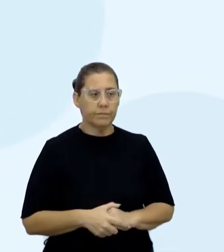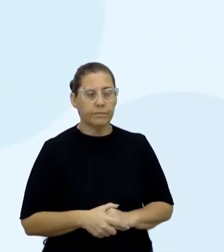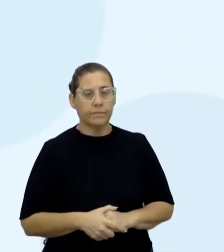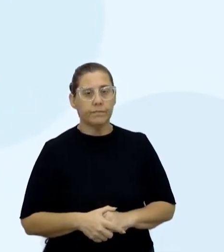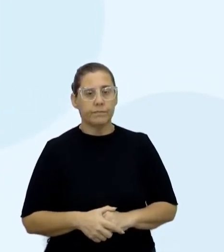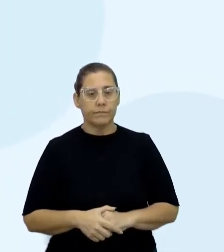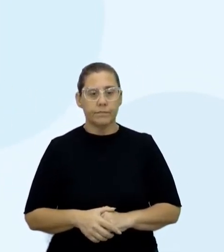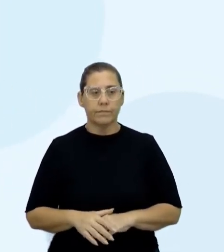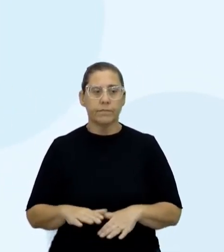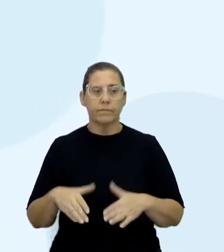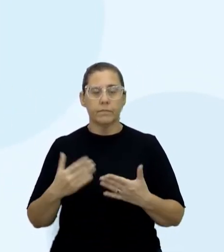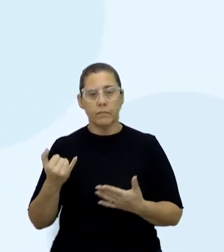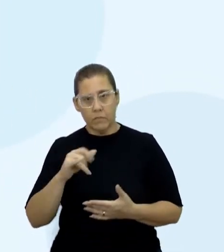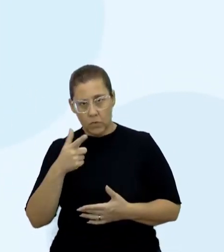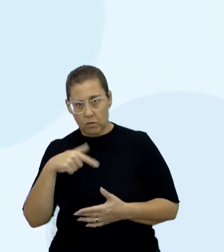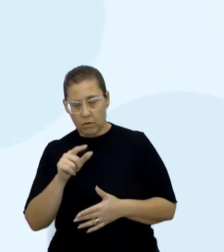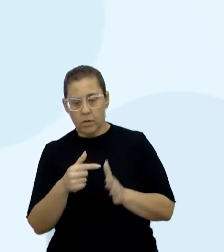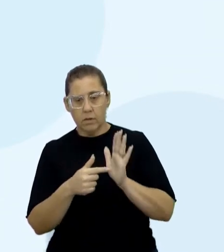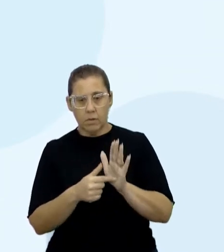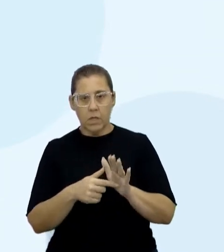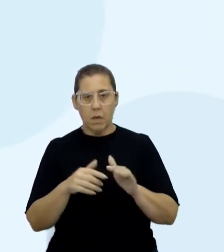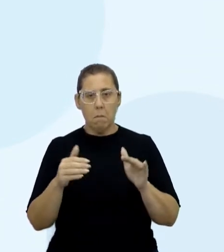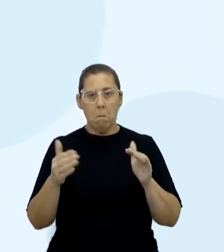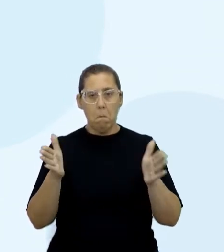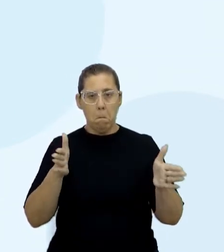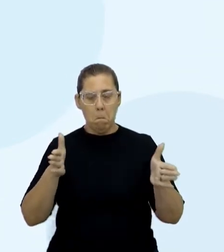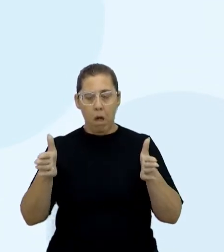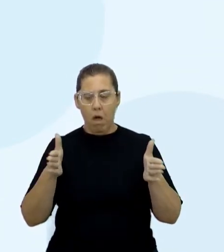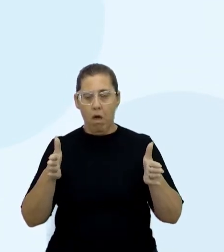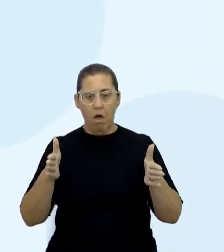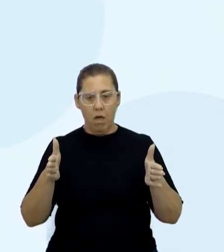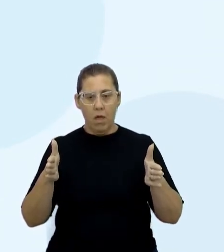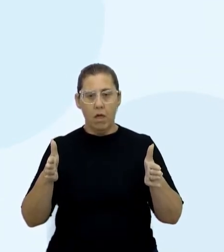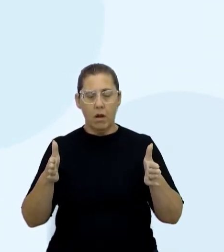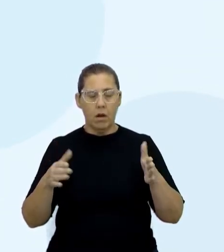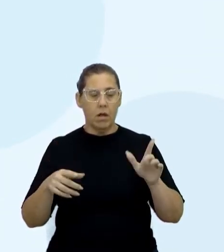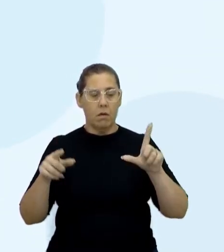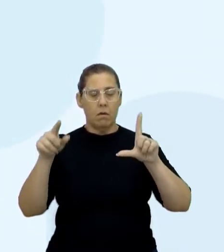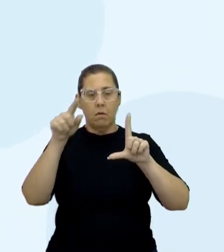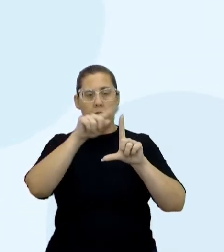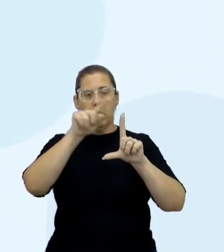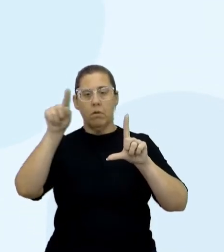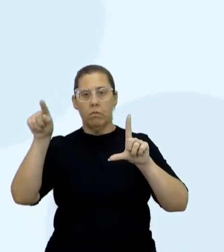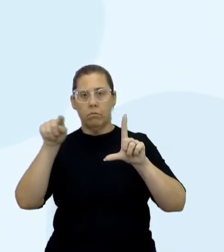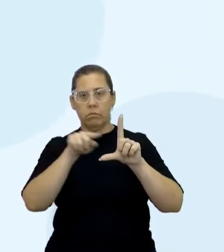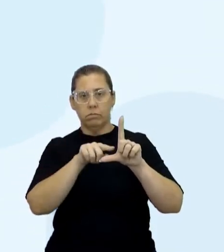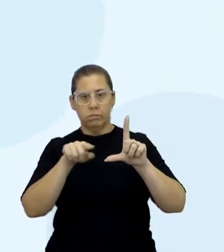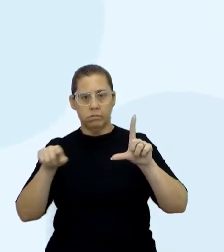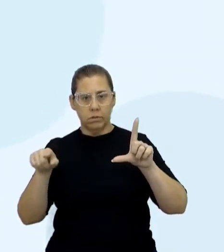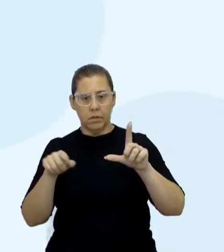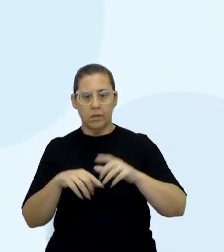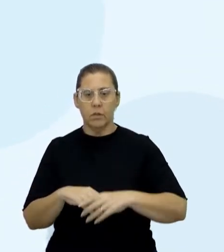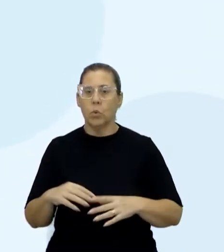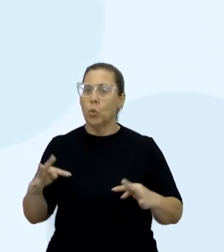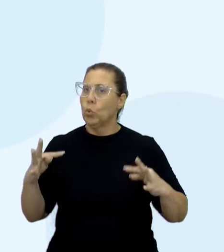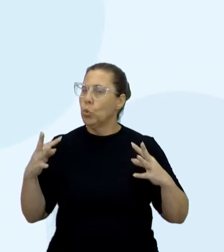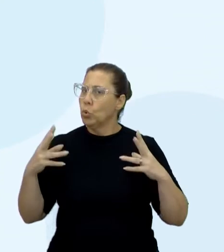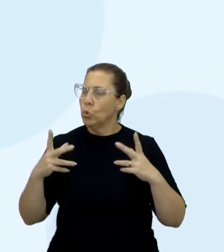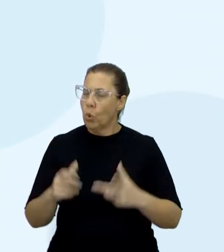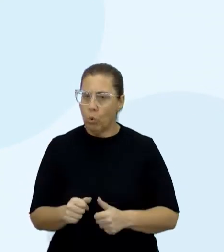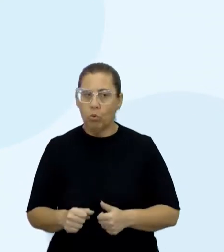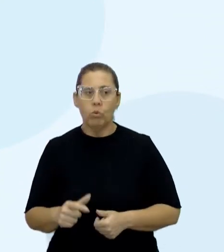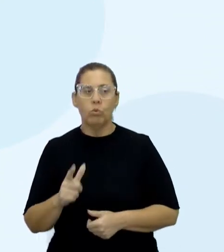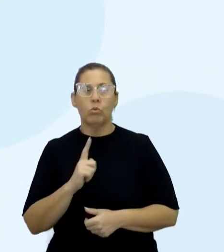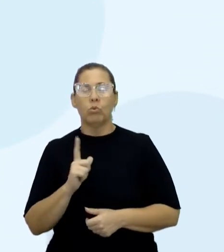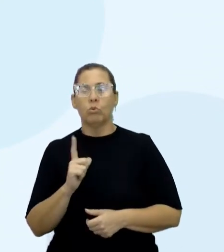si. Já se você incidir um raio paralelo passa pelo foco, tanto faz para cima ou para baixo, todo raio incidente